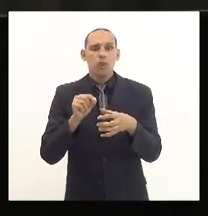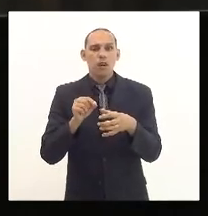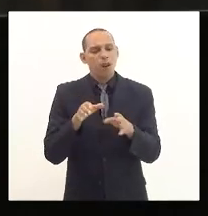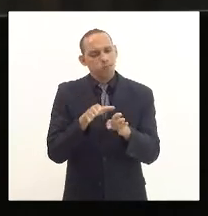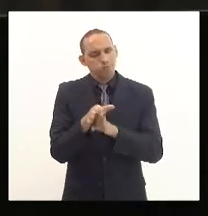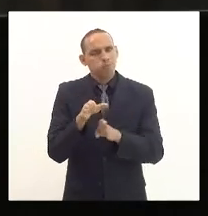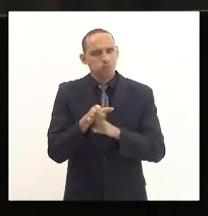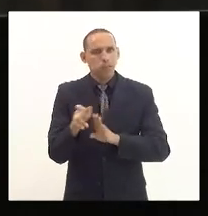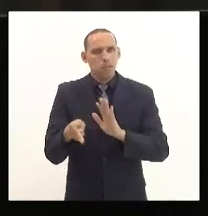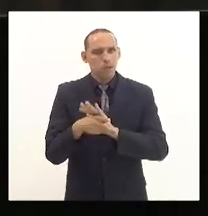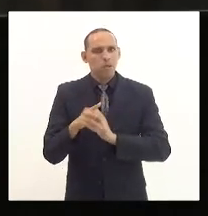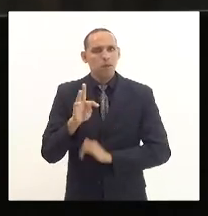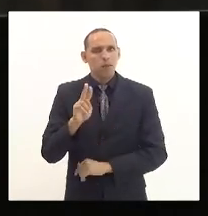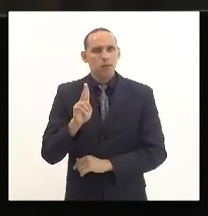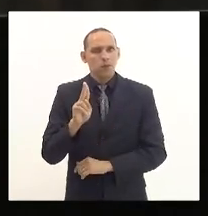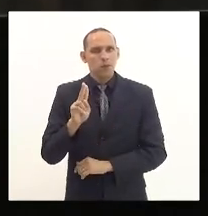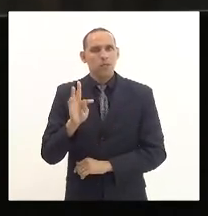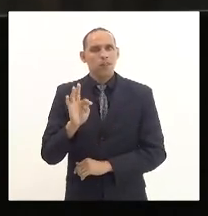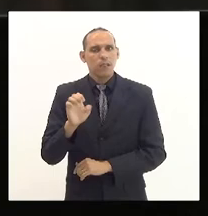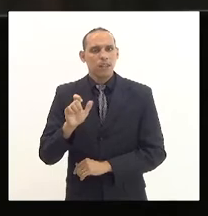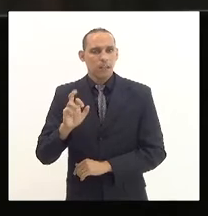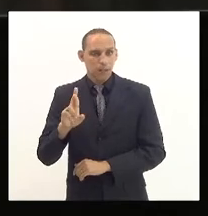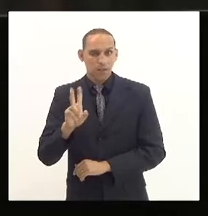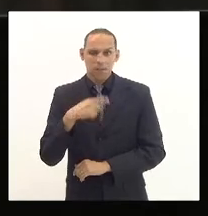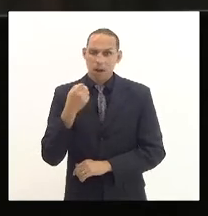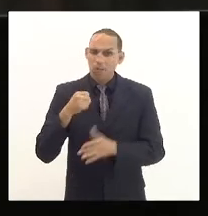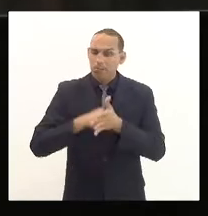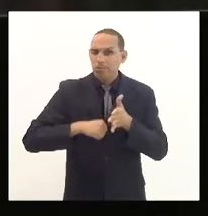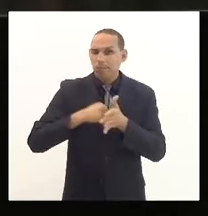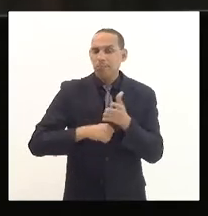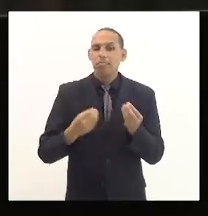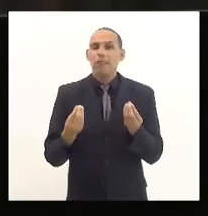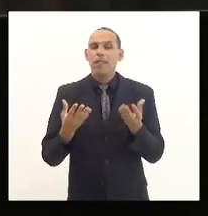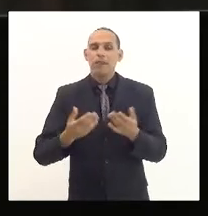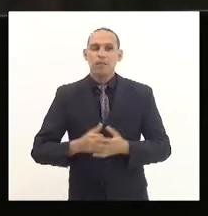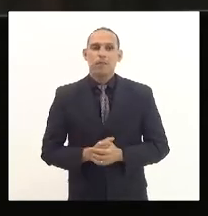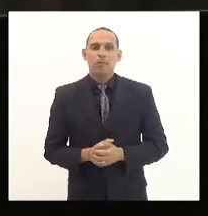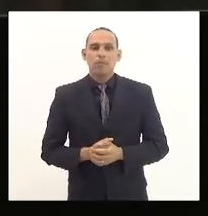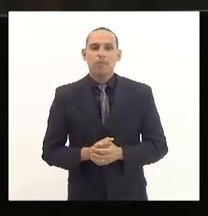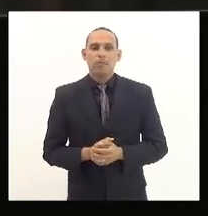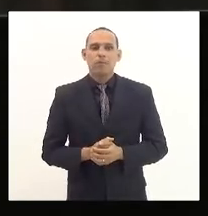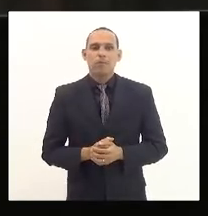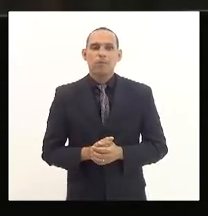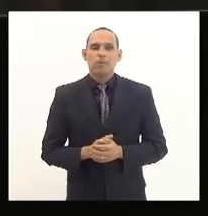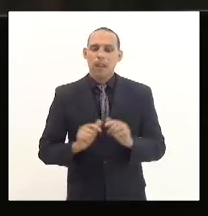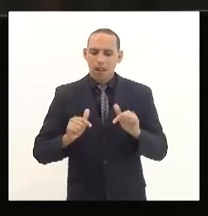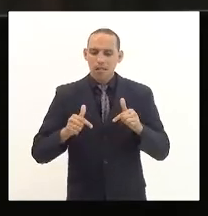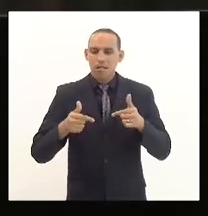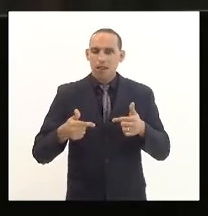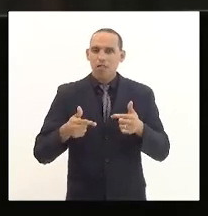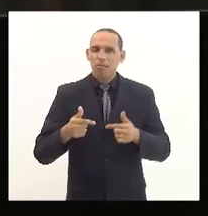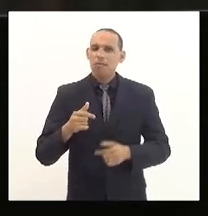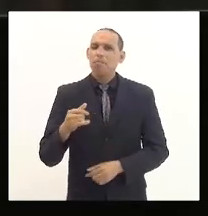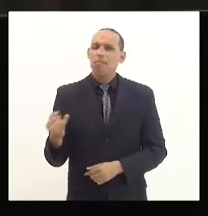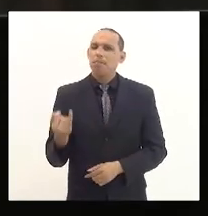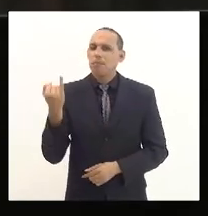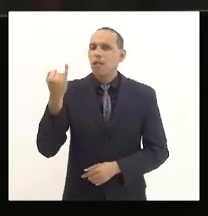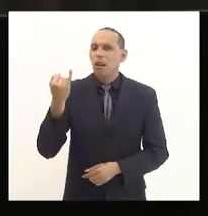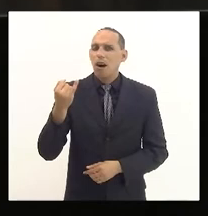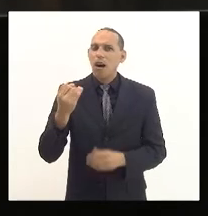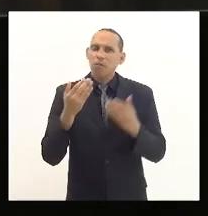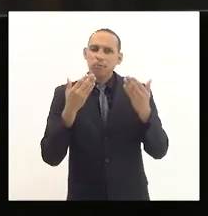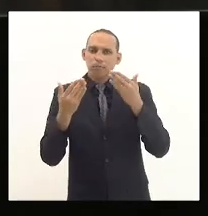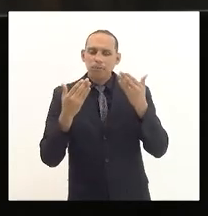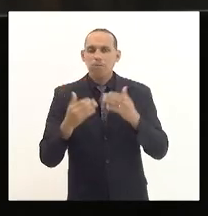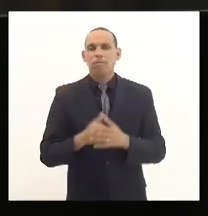conselheiros tutelares nossa luta vencendo para que esse ator tão importante ali que atende na ponta